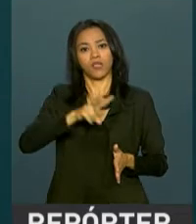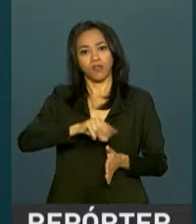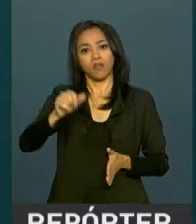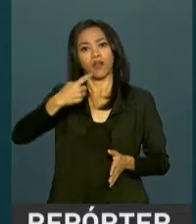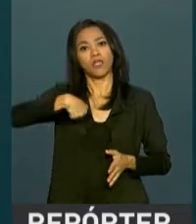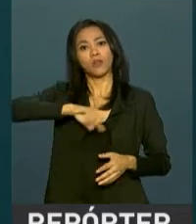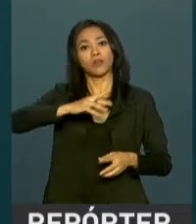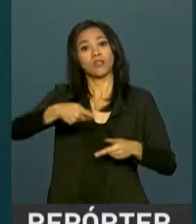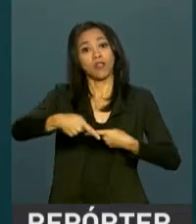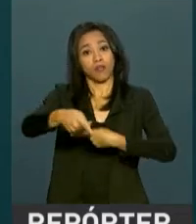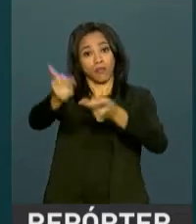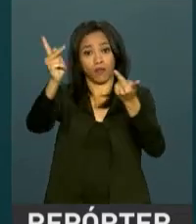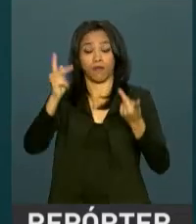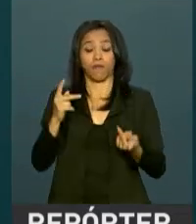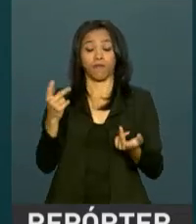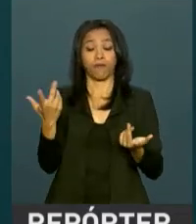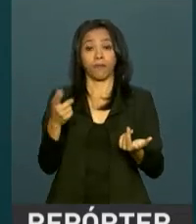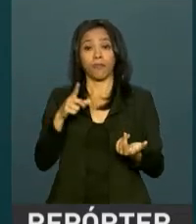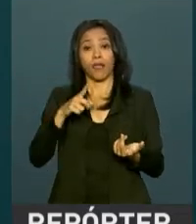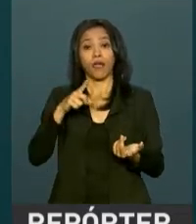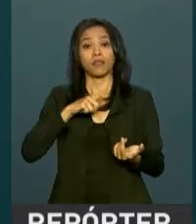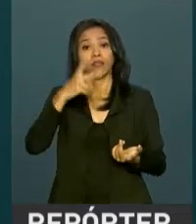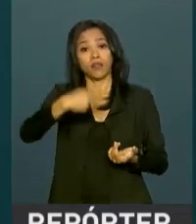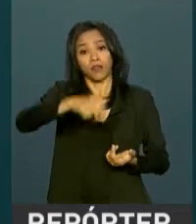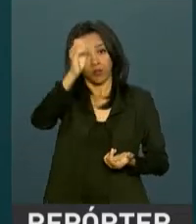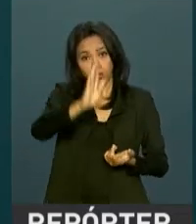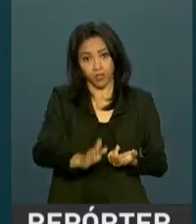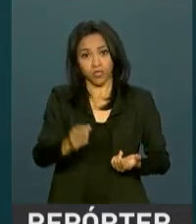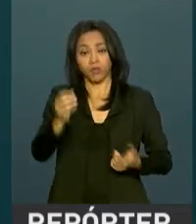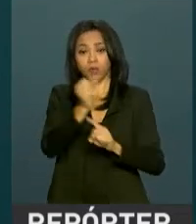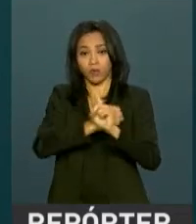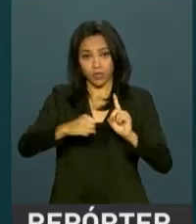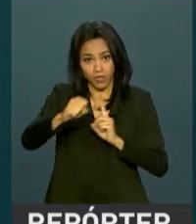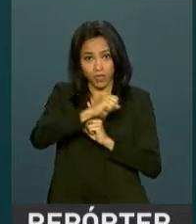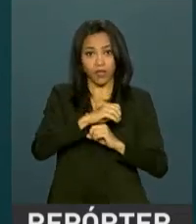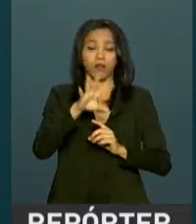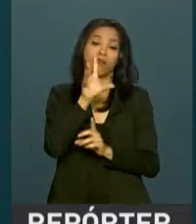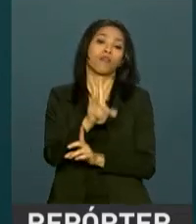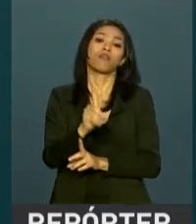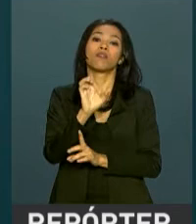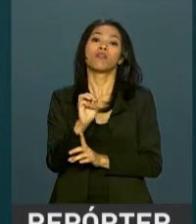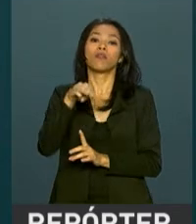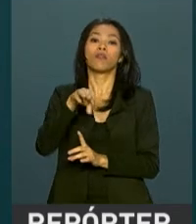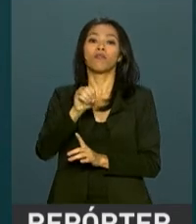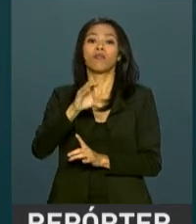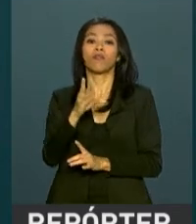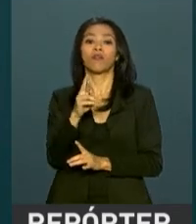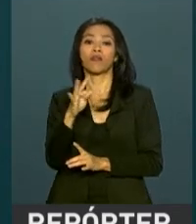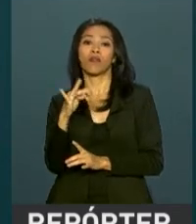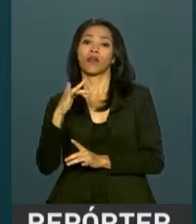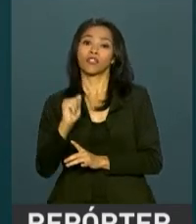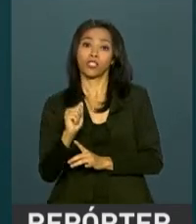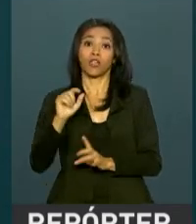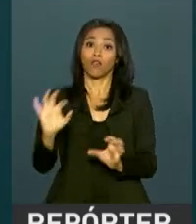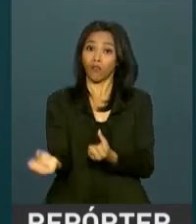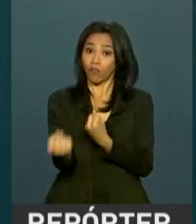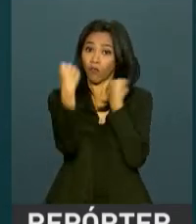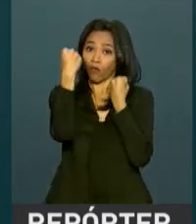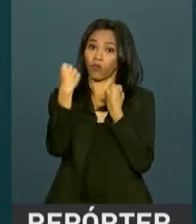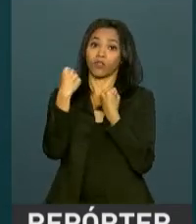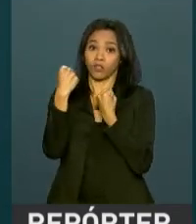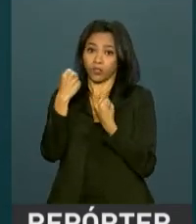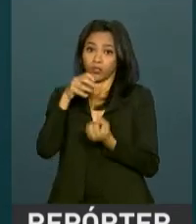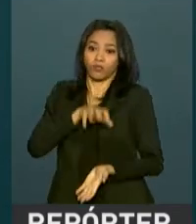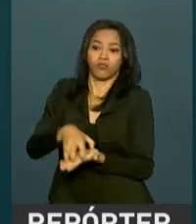levar a construir no brasil uma sociedade democrática com instituições fortes e sobretudo